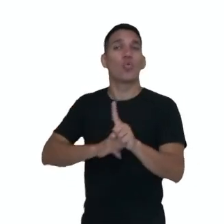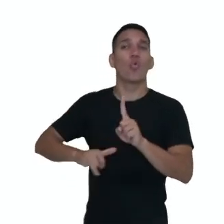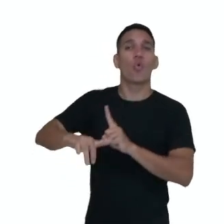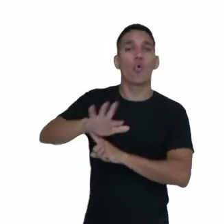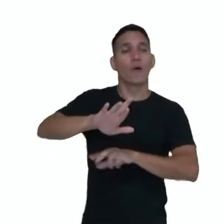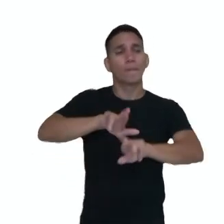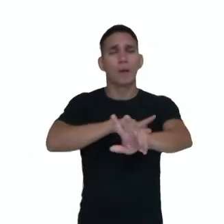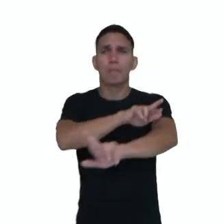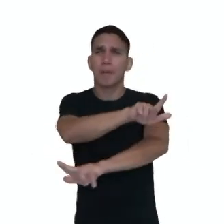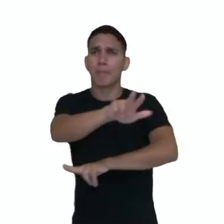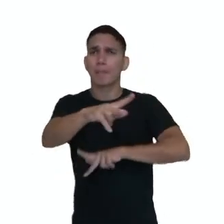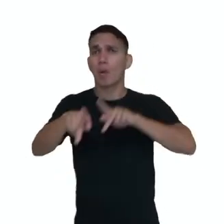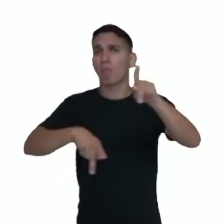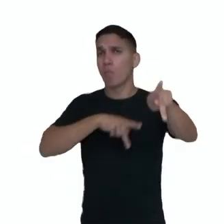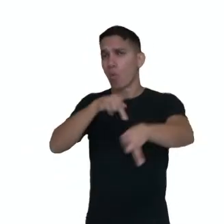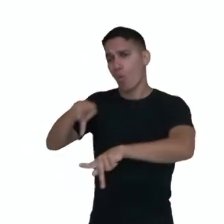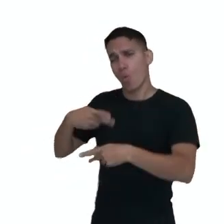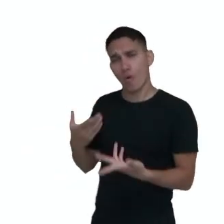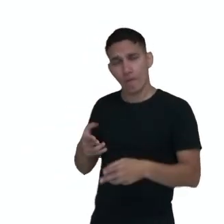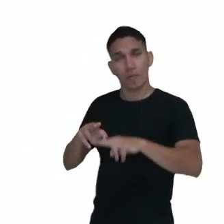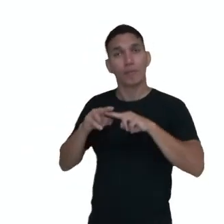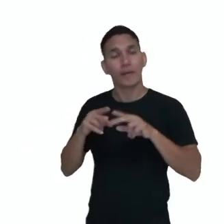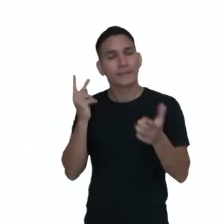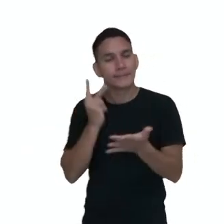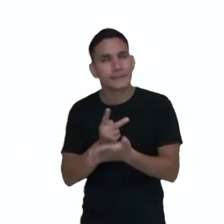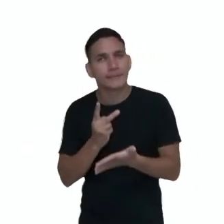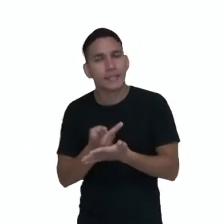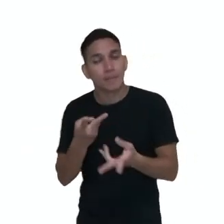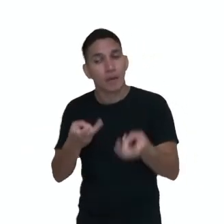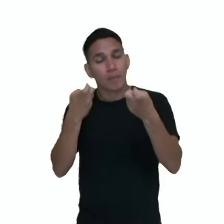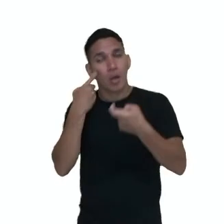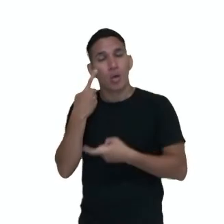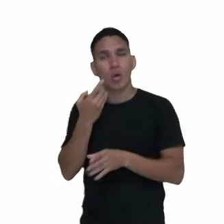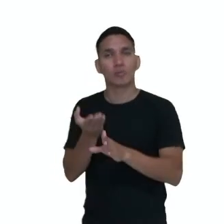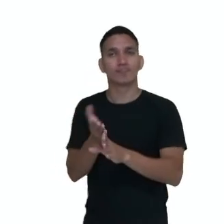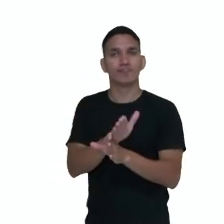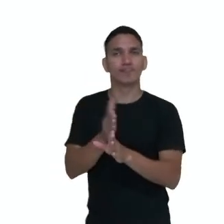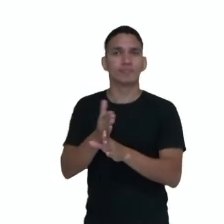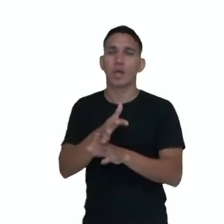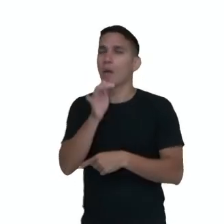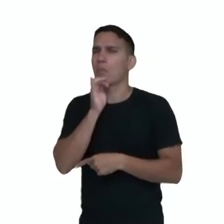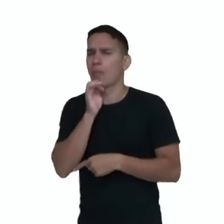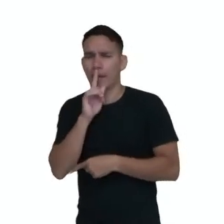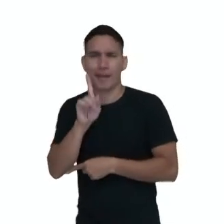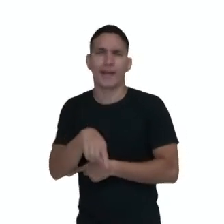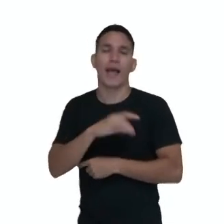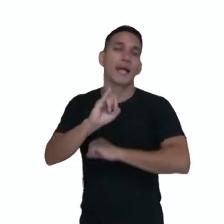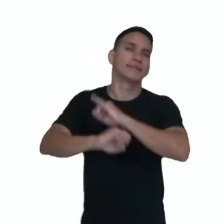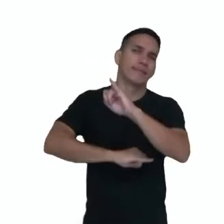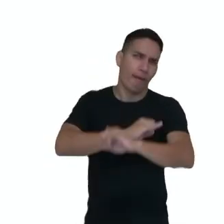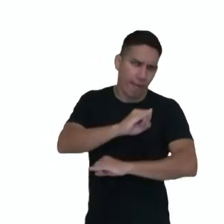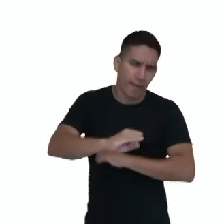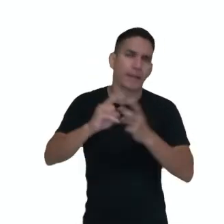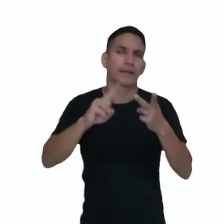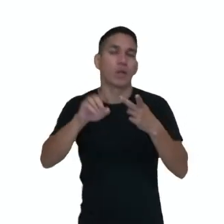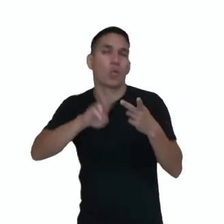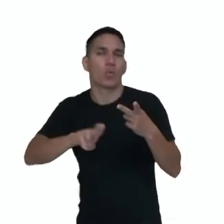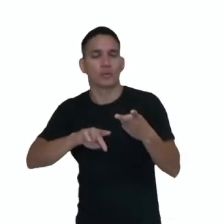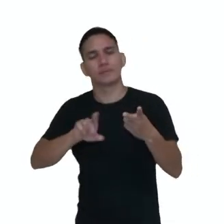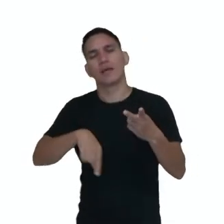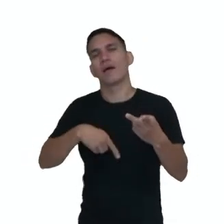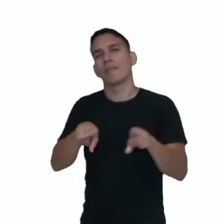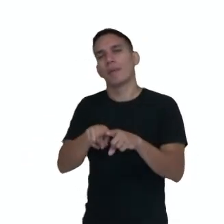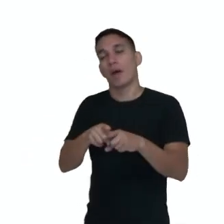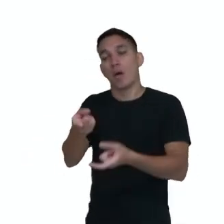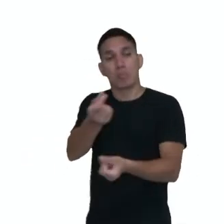né, cujos reflexos transcendem as fronteiras, como por exemplo a internet, né, o comércio global aí